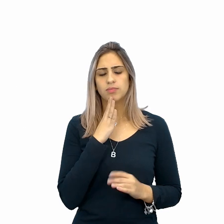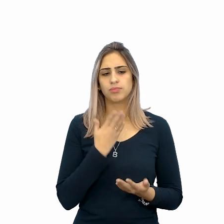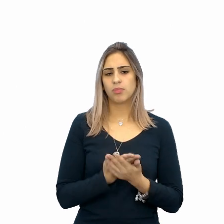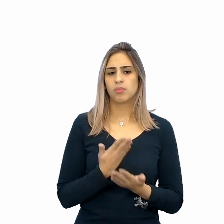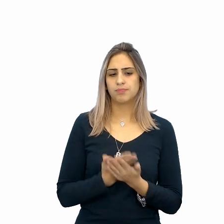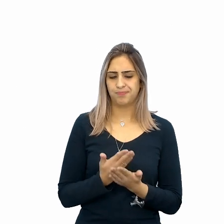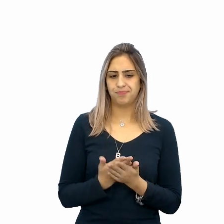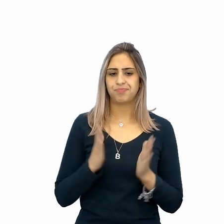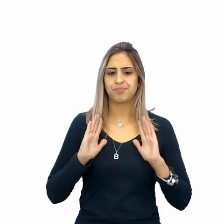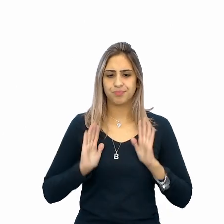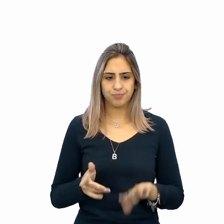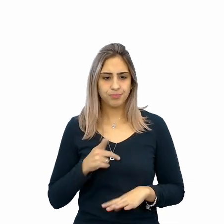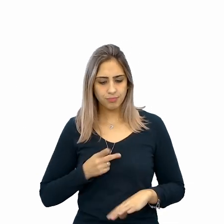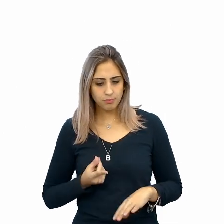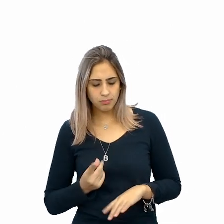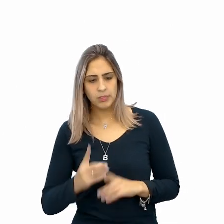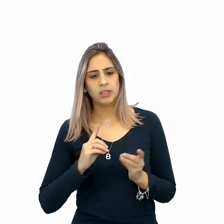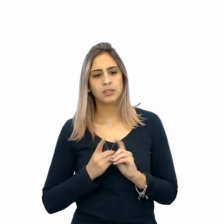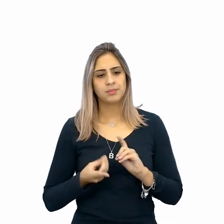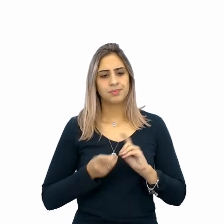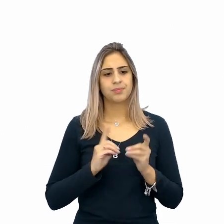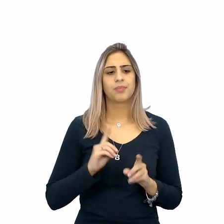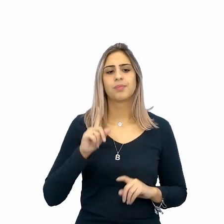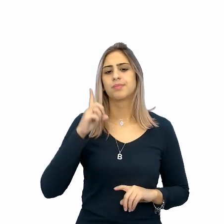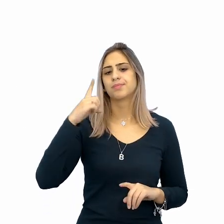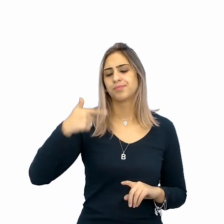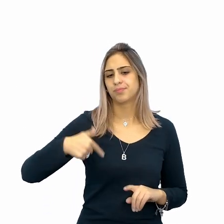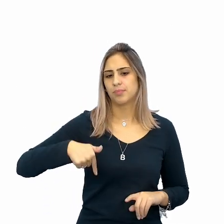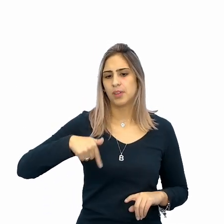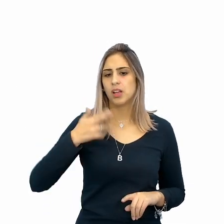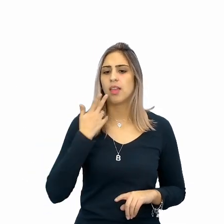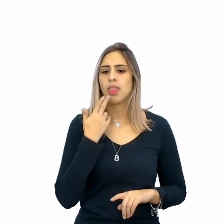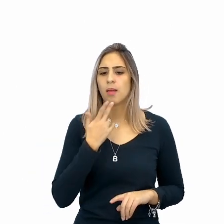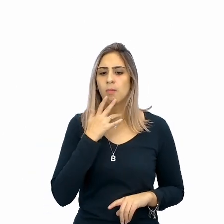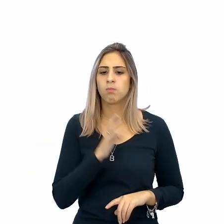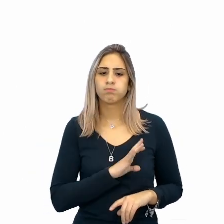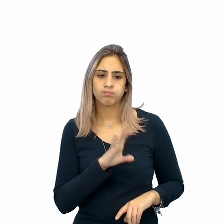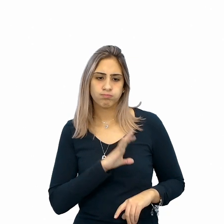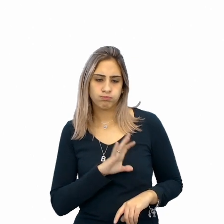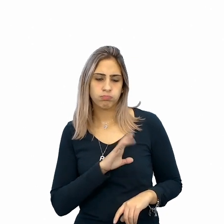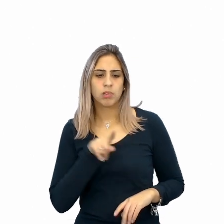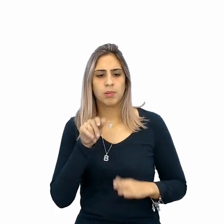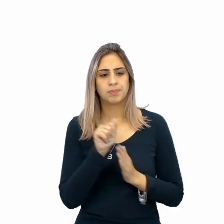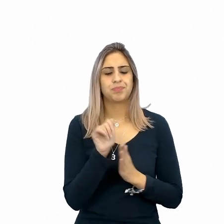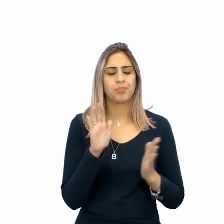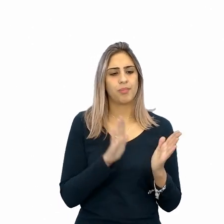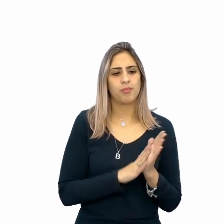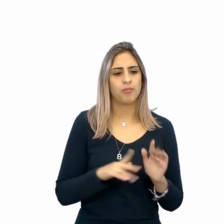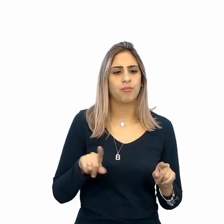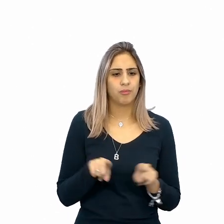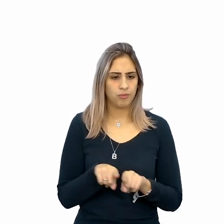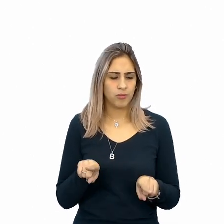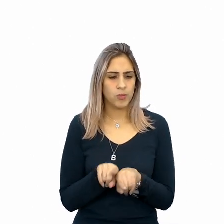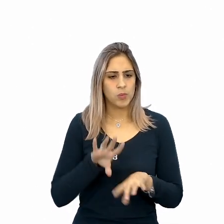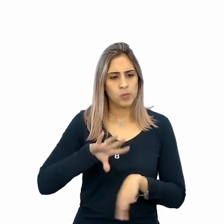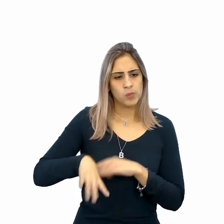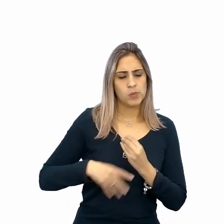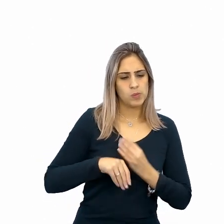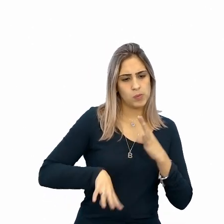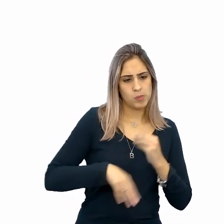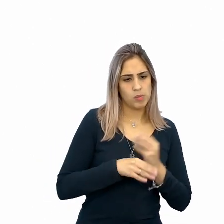aulas que estruturam a sequência didática 7 de língua portuguesa, as atividades que